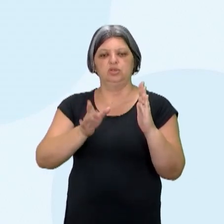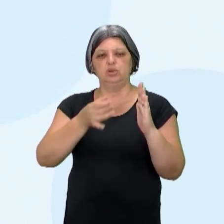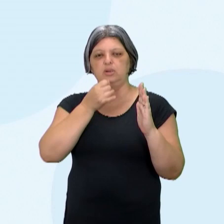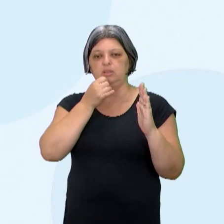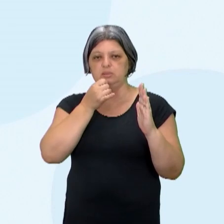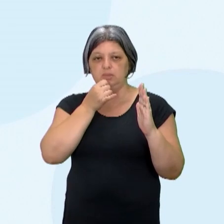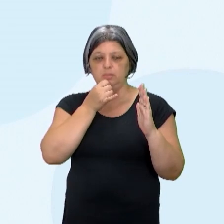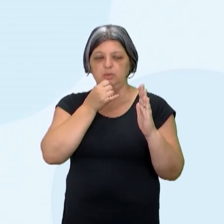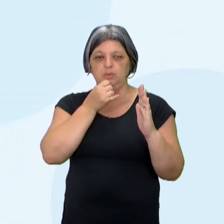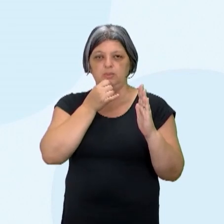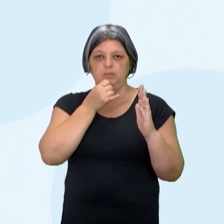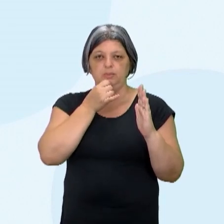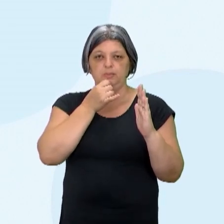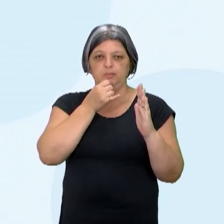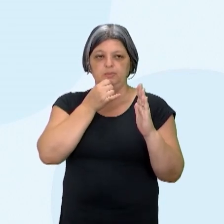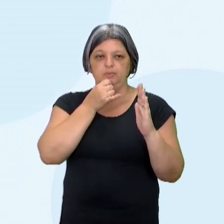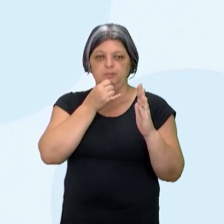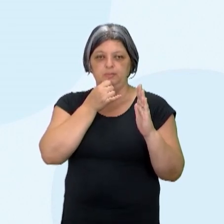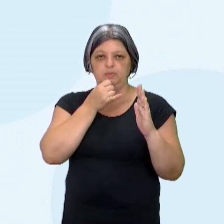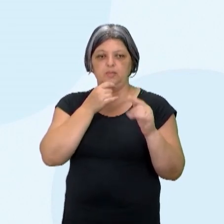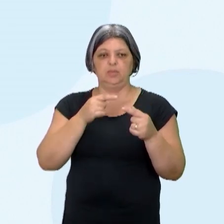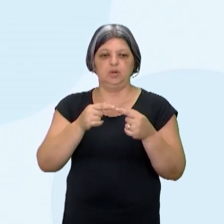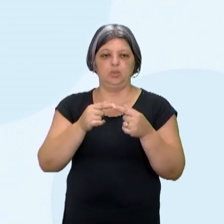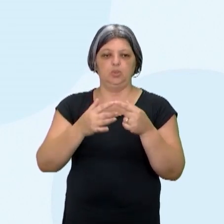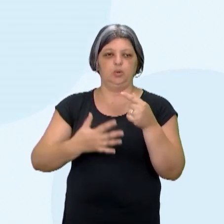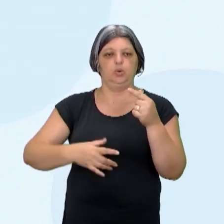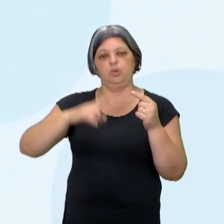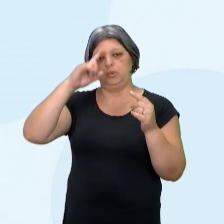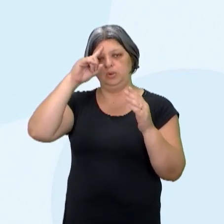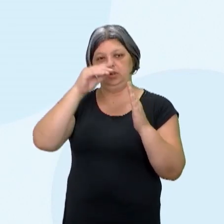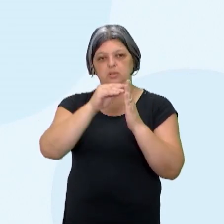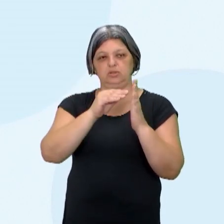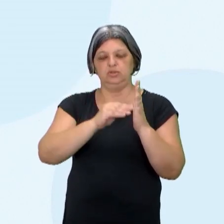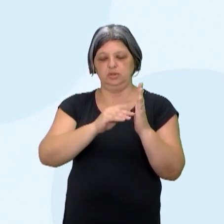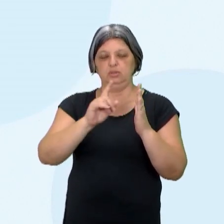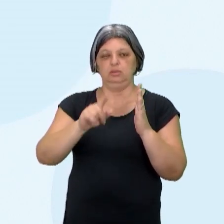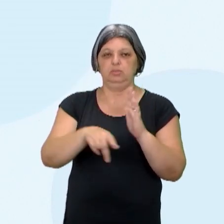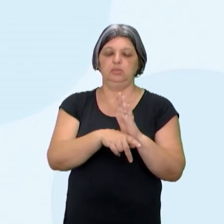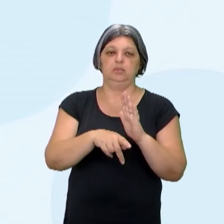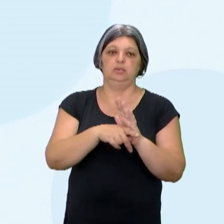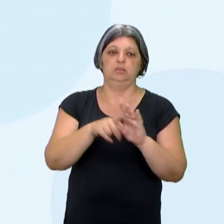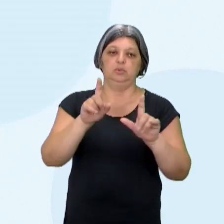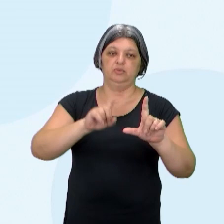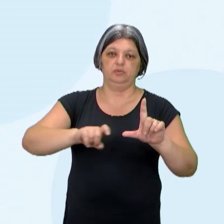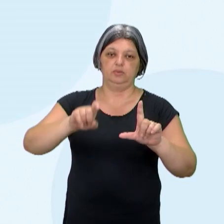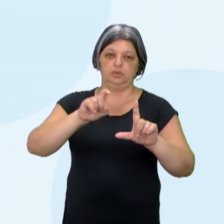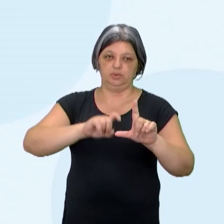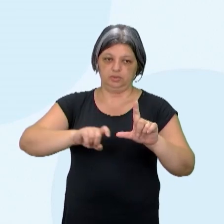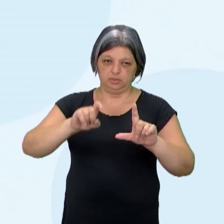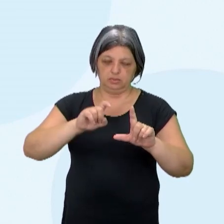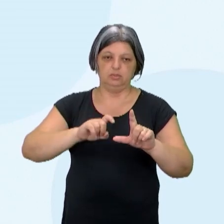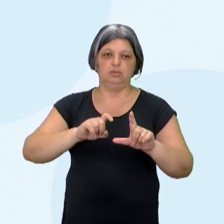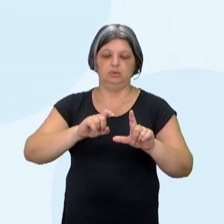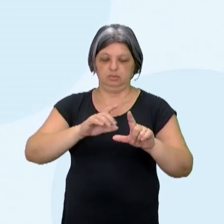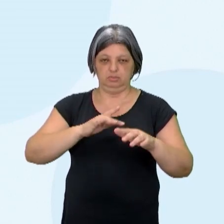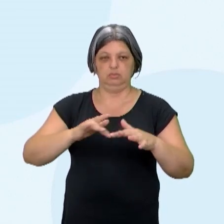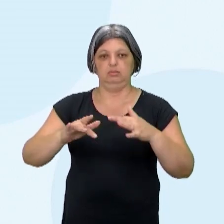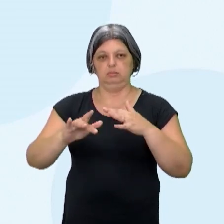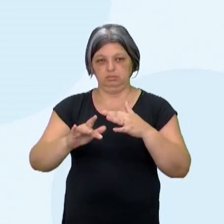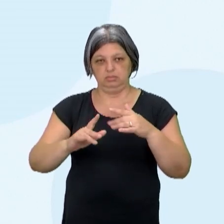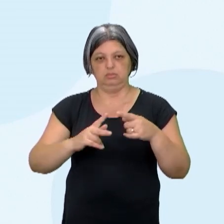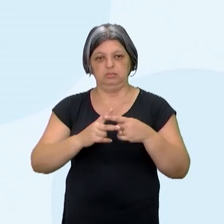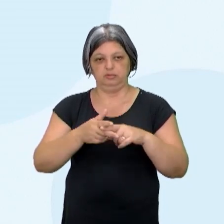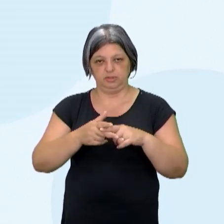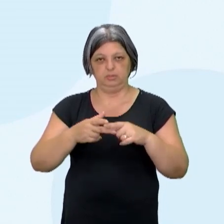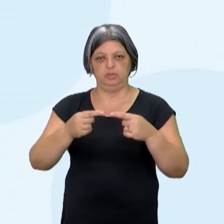exemplo, um exemplo da Google Agenda, né? Uma agenda virtual feita aí pela ferramenta da Google. Então, qual